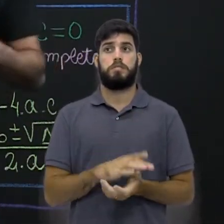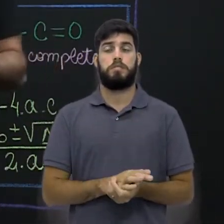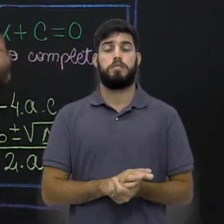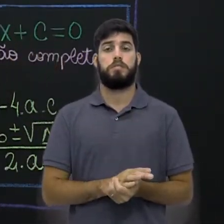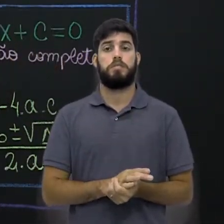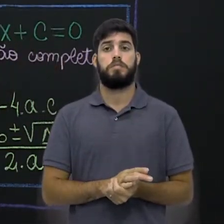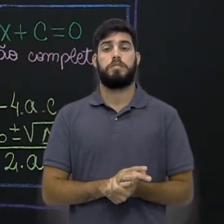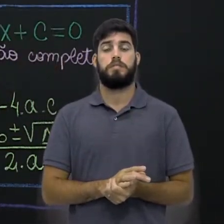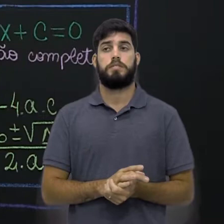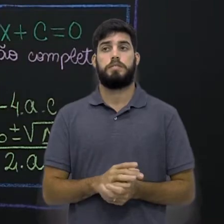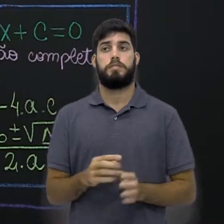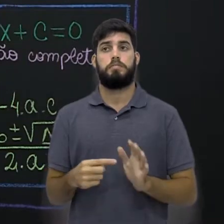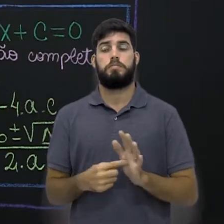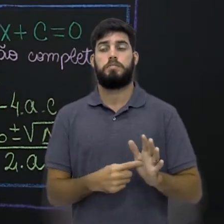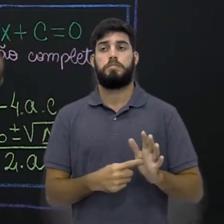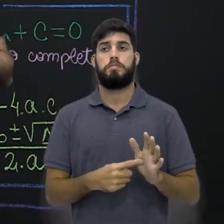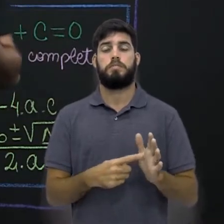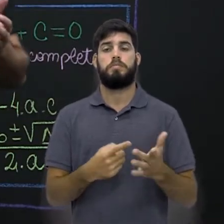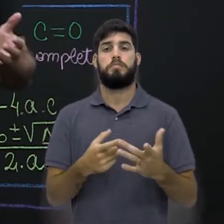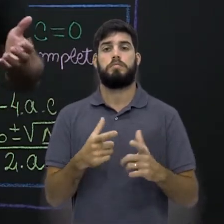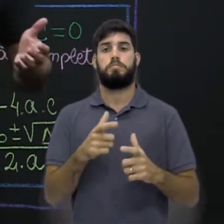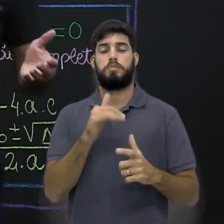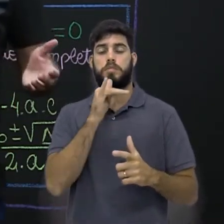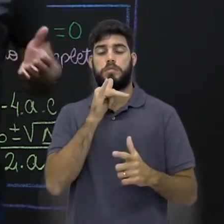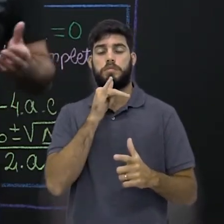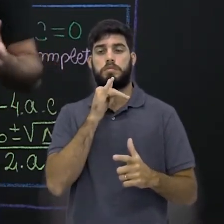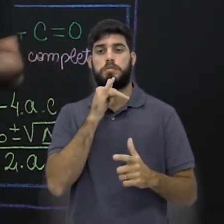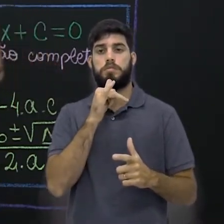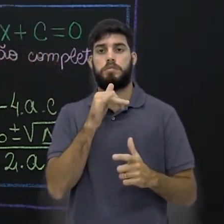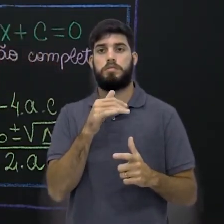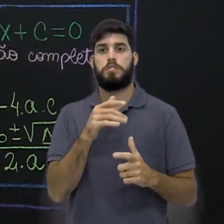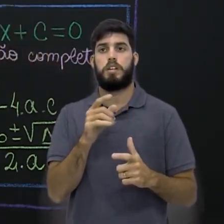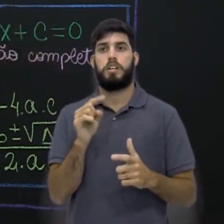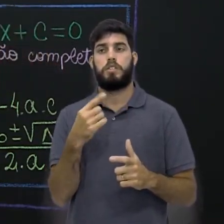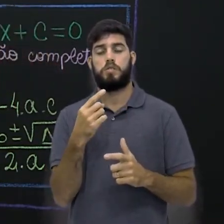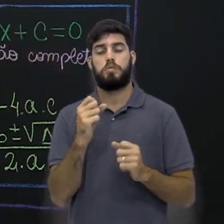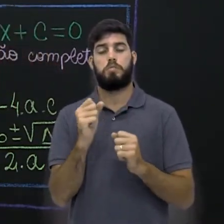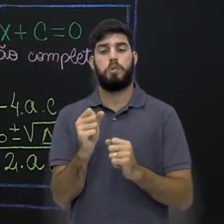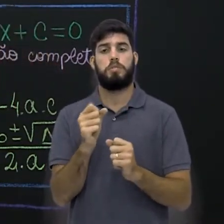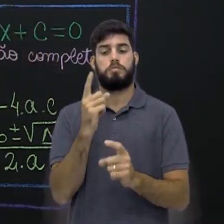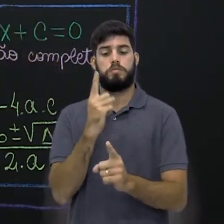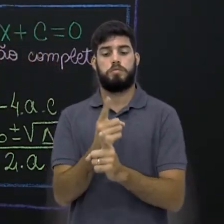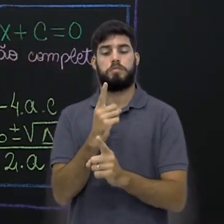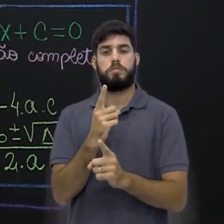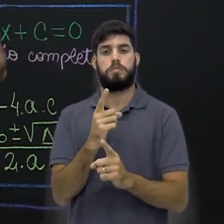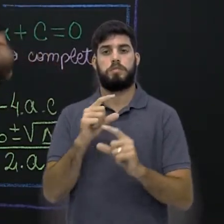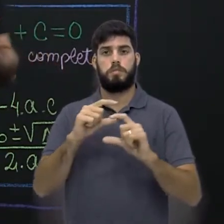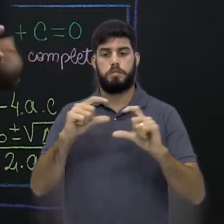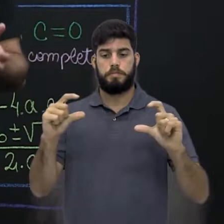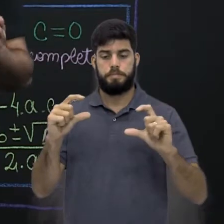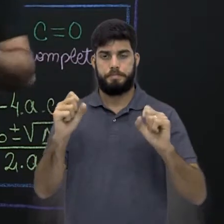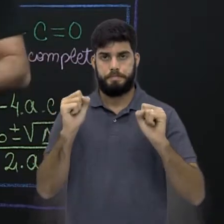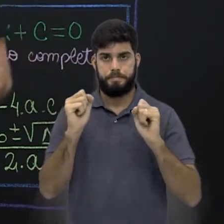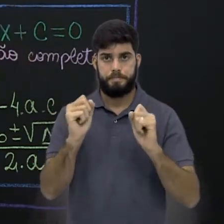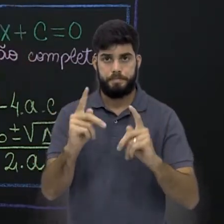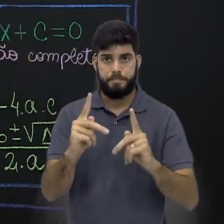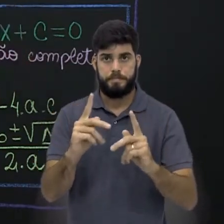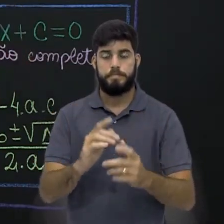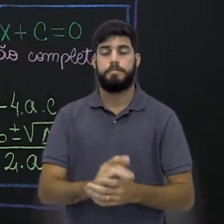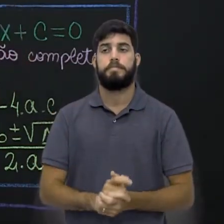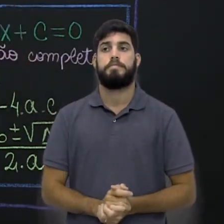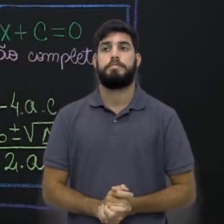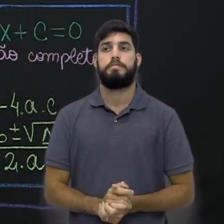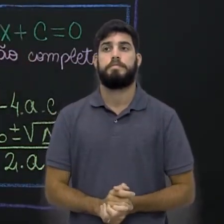equação define a quantidade de máximas de resultados que podemos achar numa equação, tá bom? Então, o que